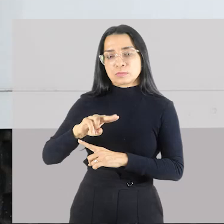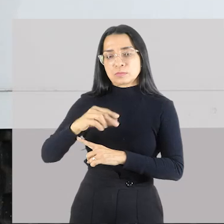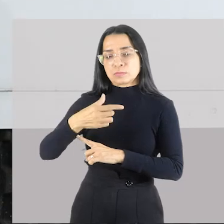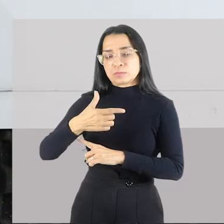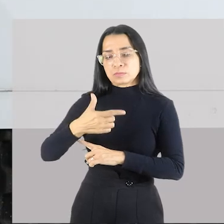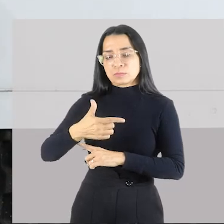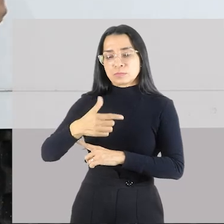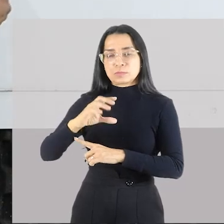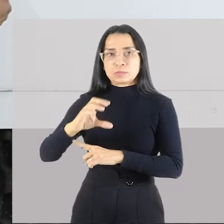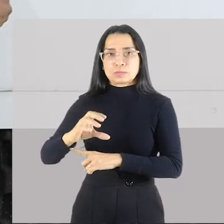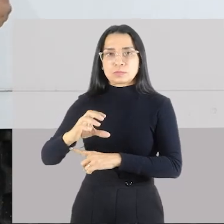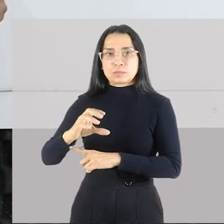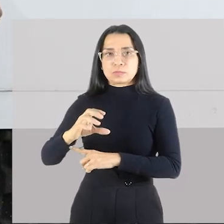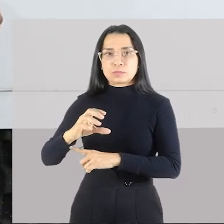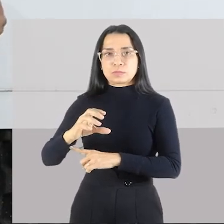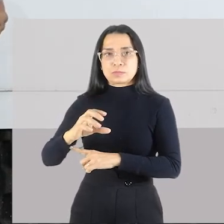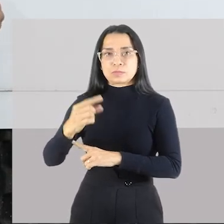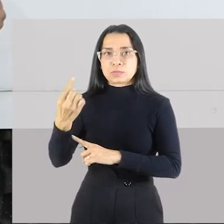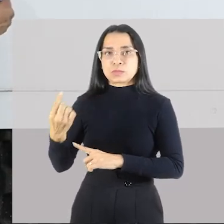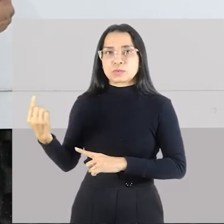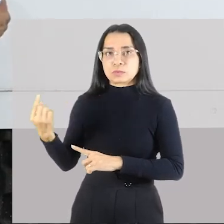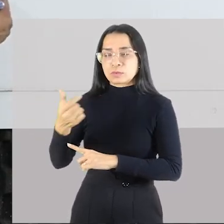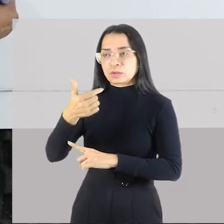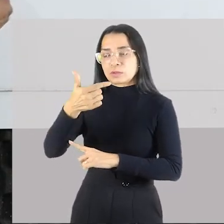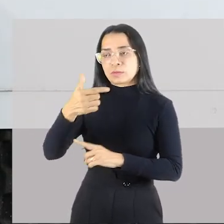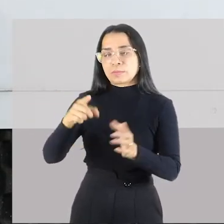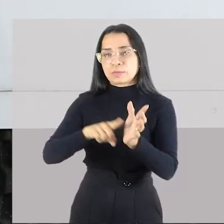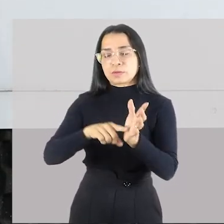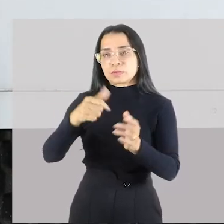Menos 120 com 180 dá 60.